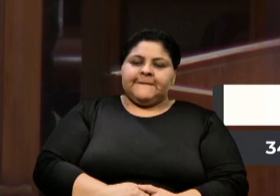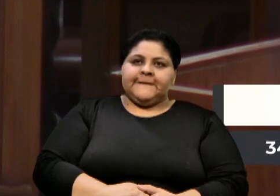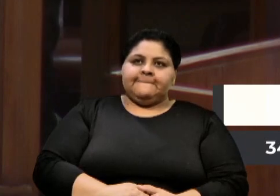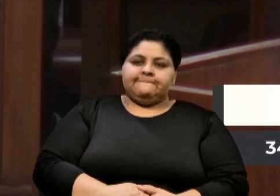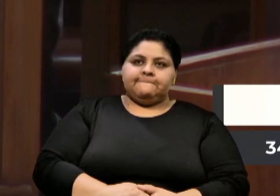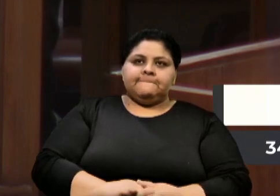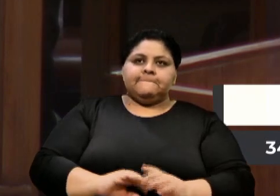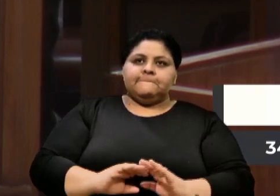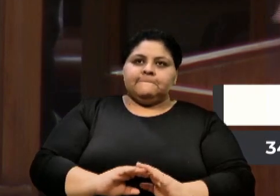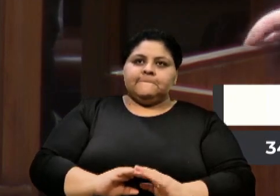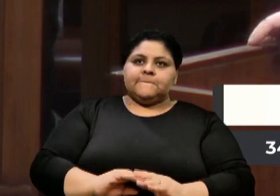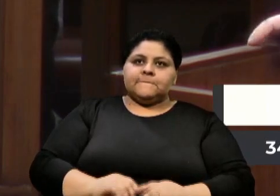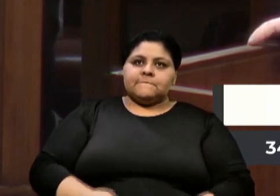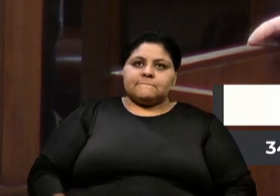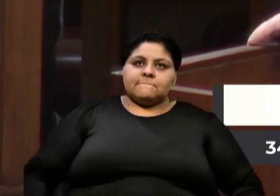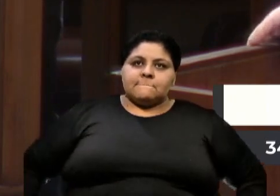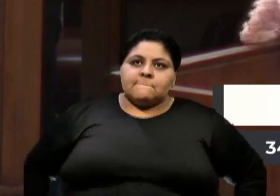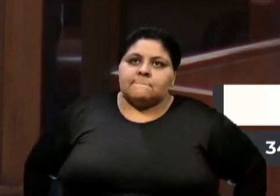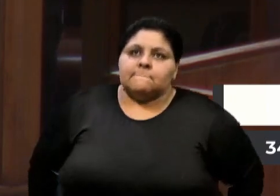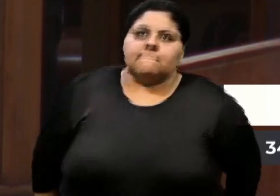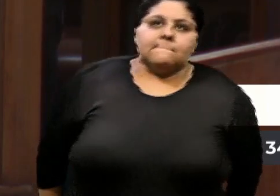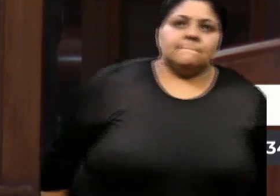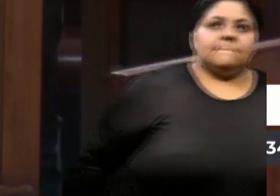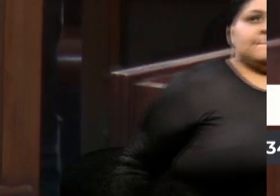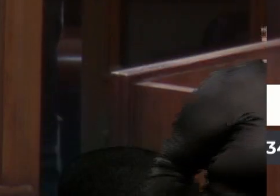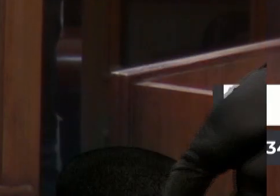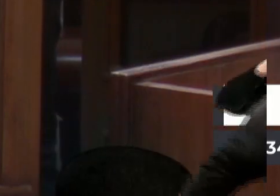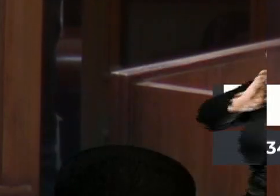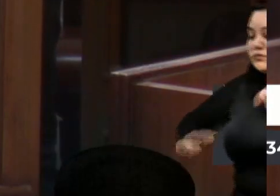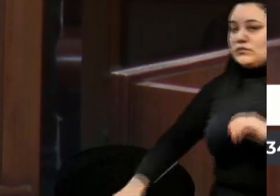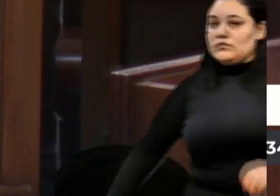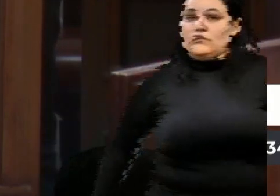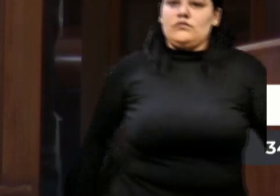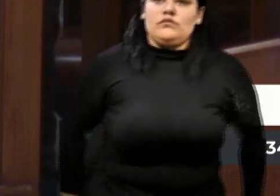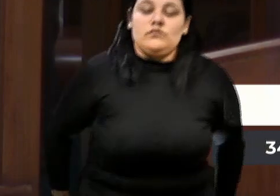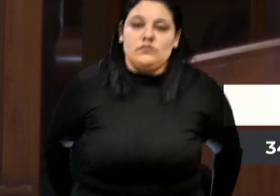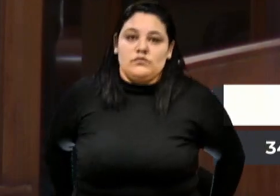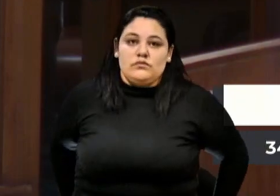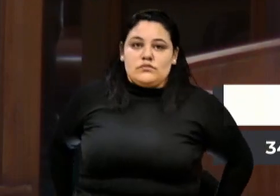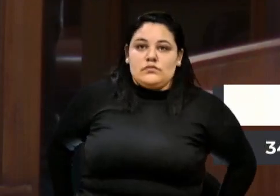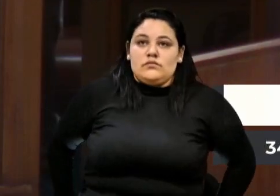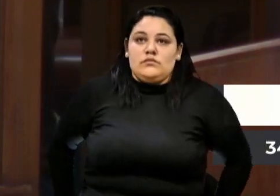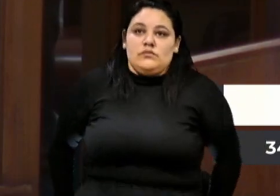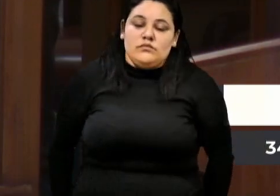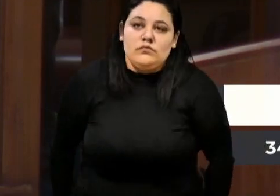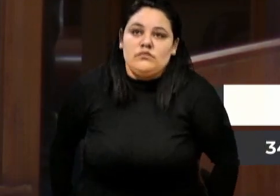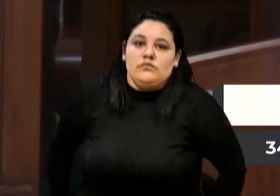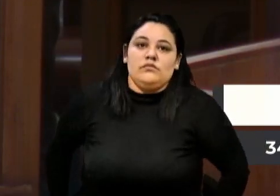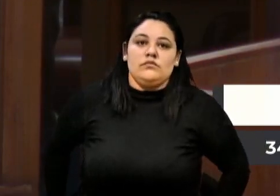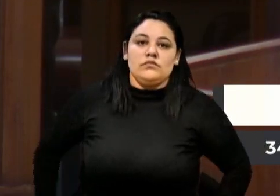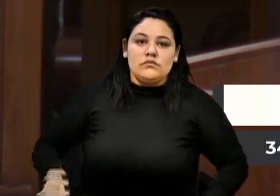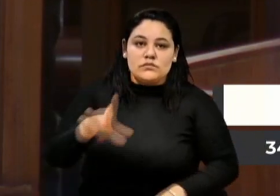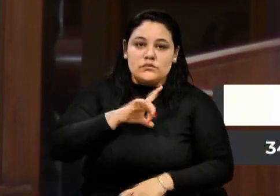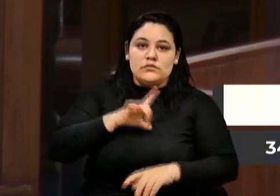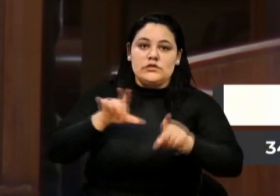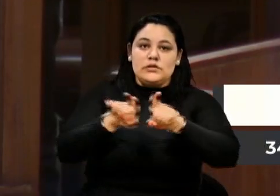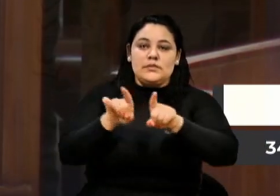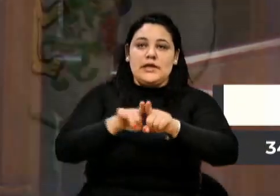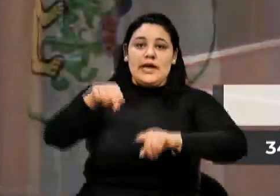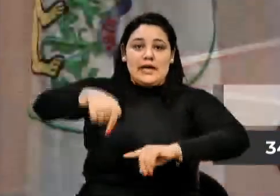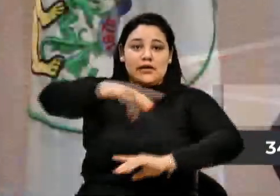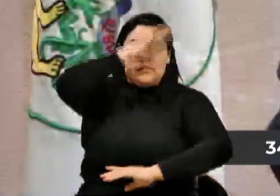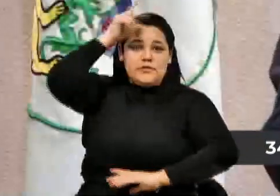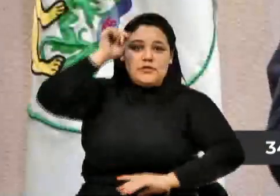para reabrir o espaço, mas tem uma obra do Locatelli também aqui na Prefeitura, né, e que faz parte desse